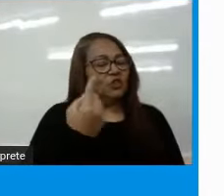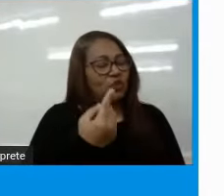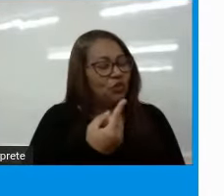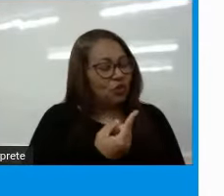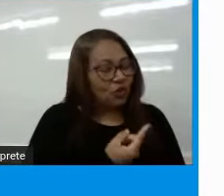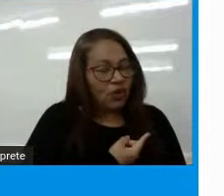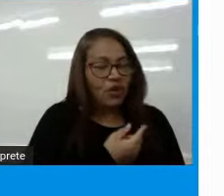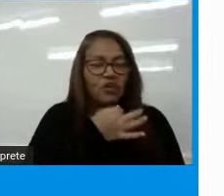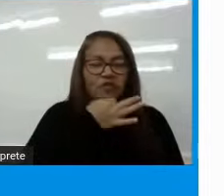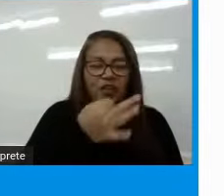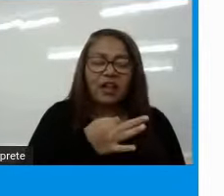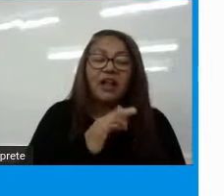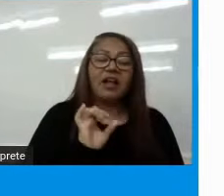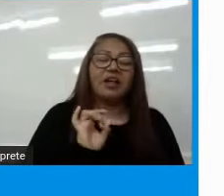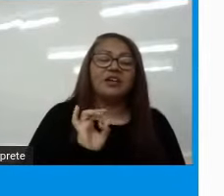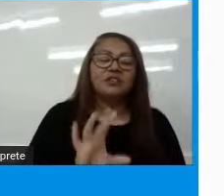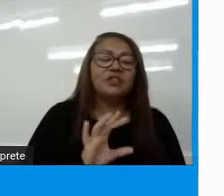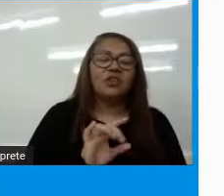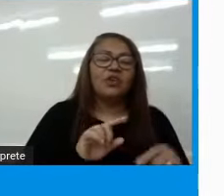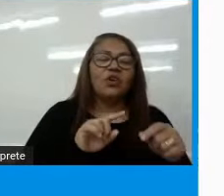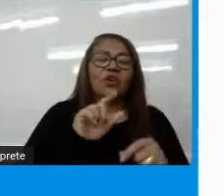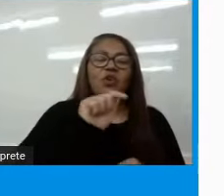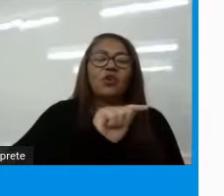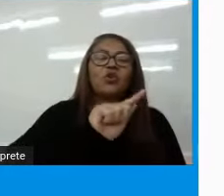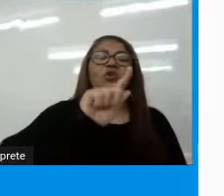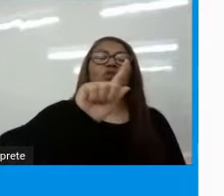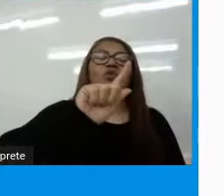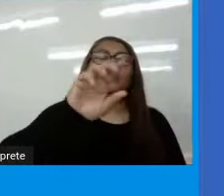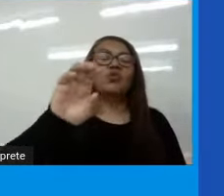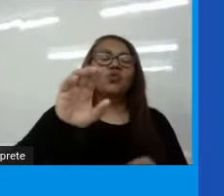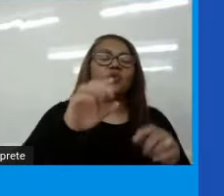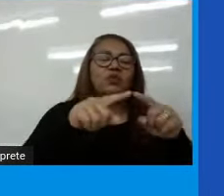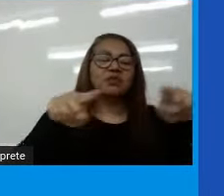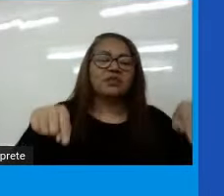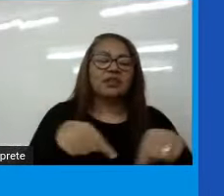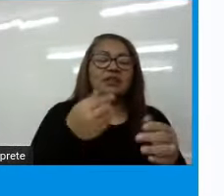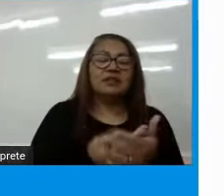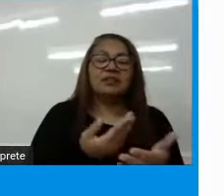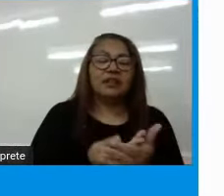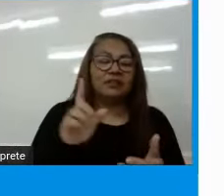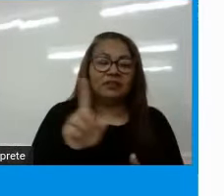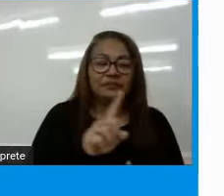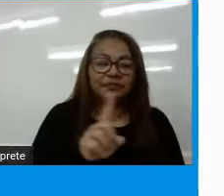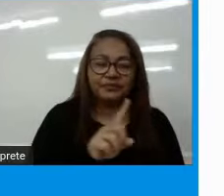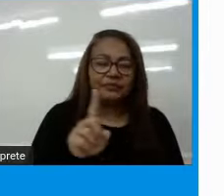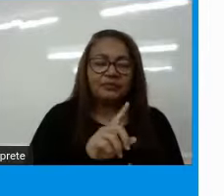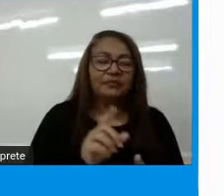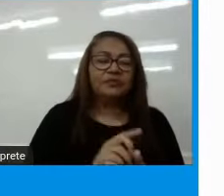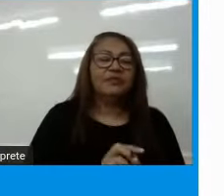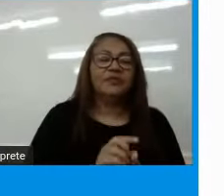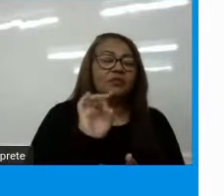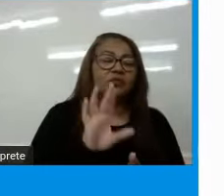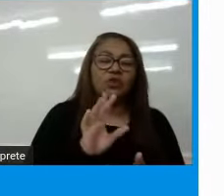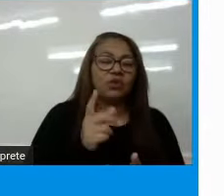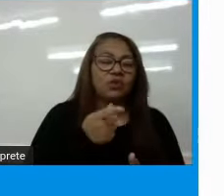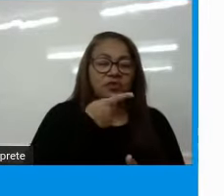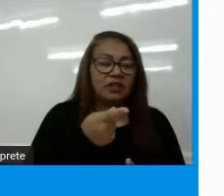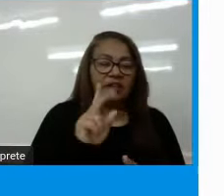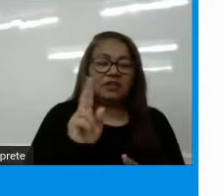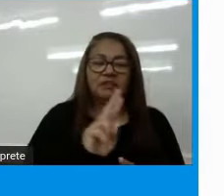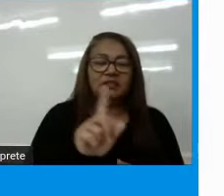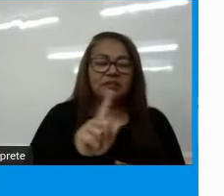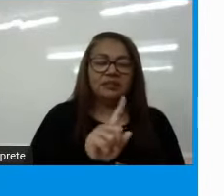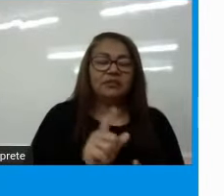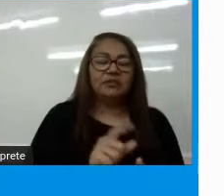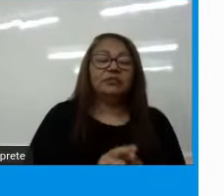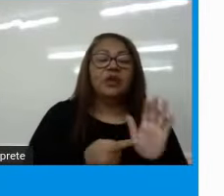Aula, né? Vou mostrar rapidamente aqui, eu vou mostrar rapidamente aqui